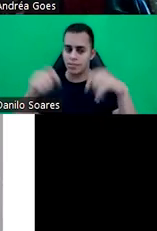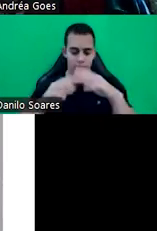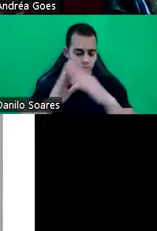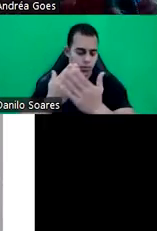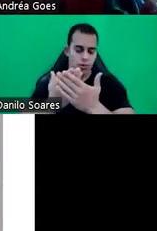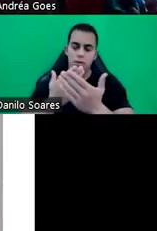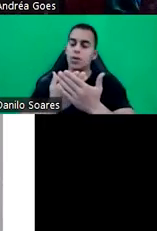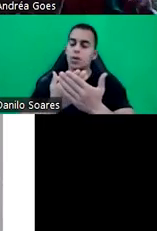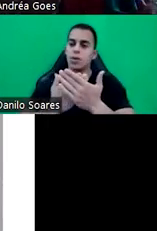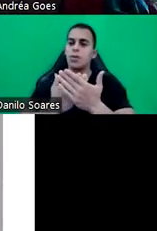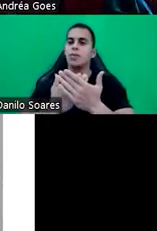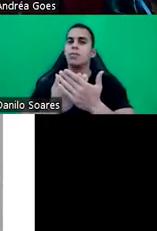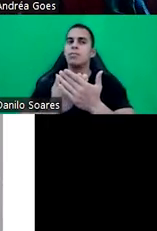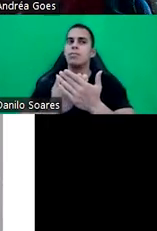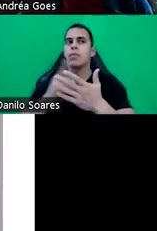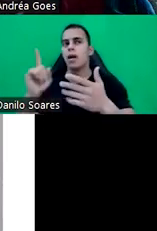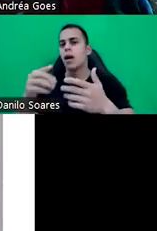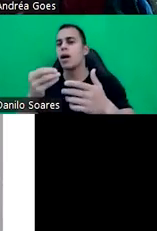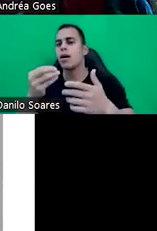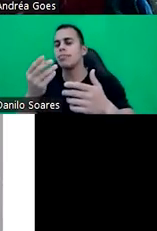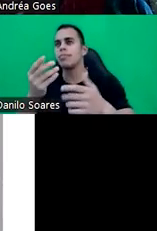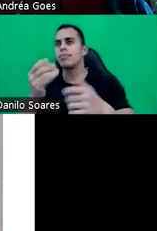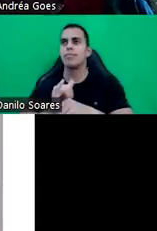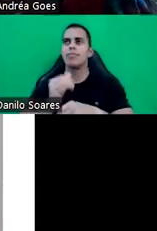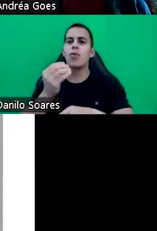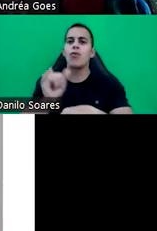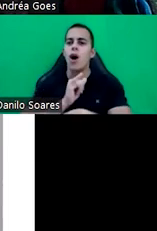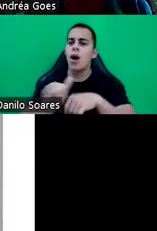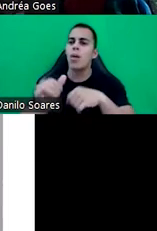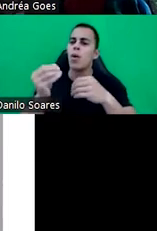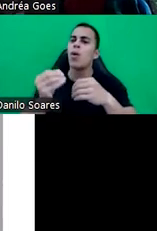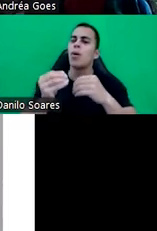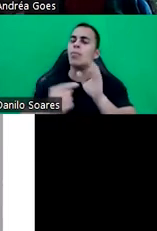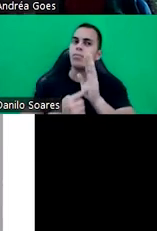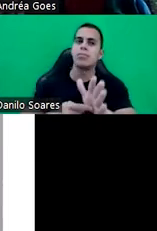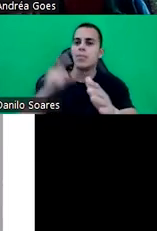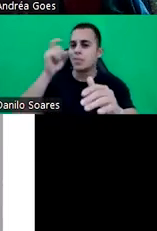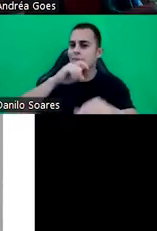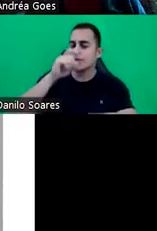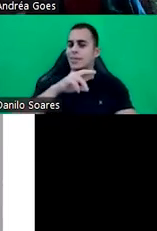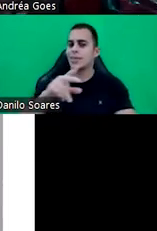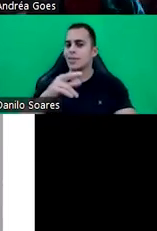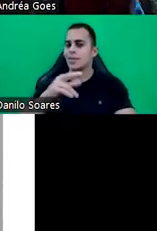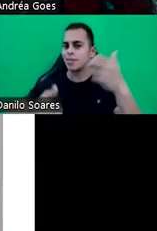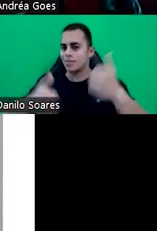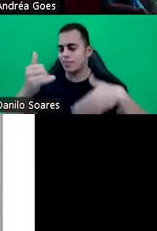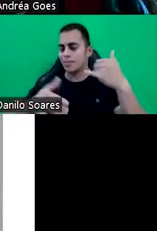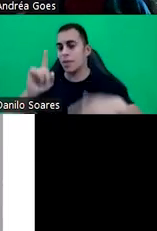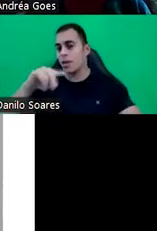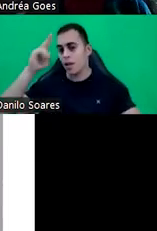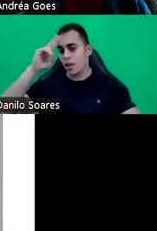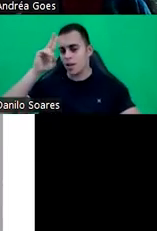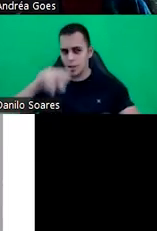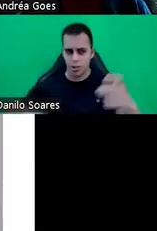escola uma espécie de desmistificação. Como é que a gente desmistifica uma história de um DNA que é um X